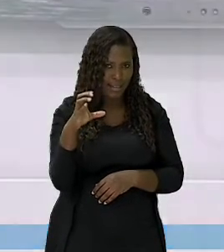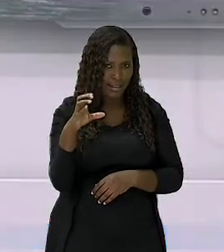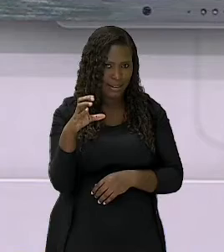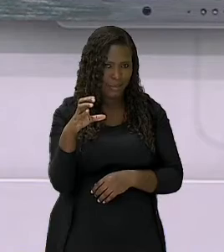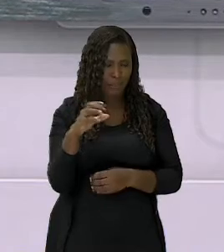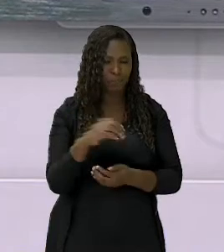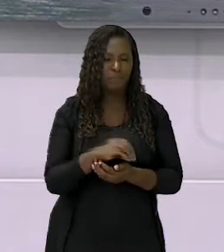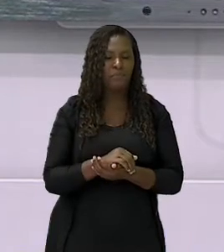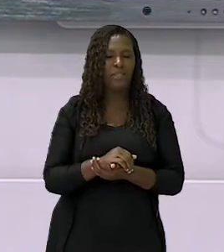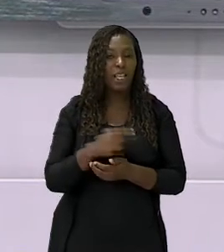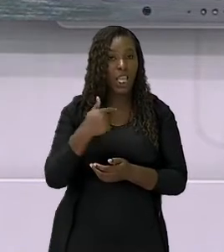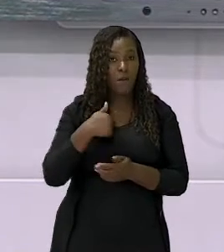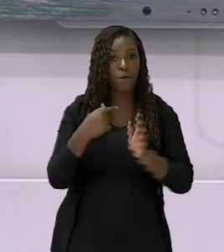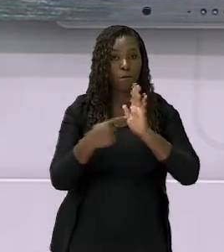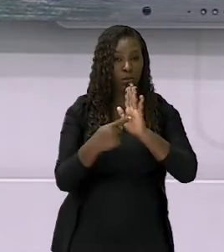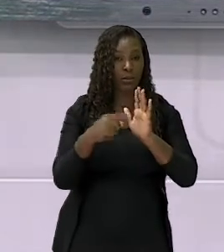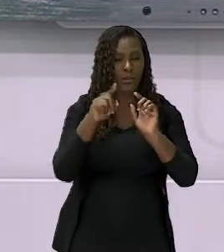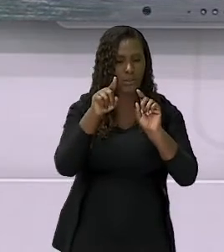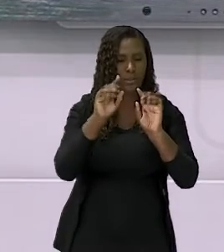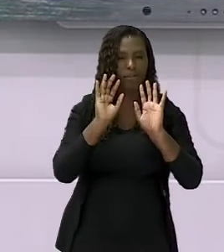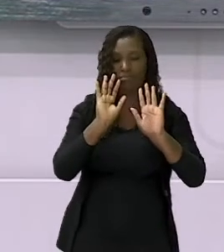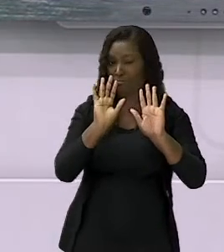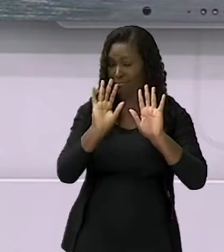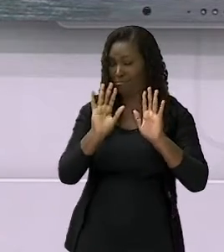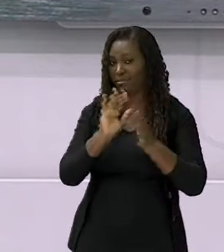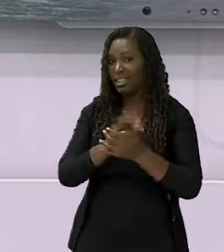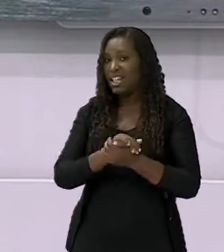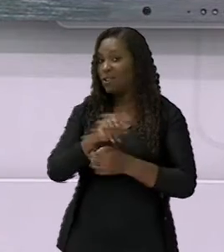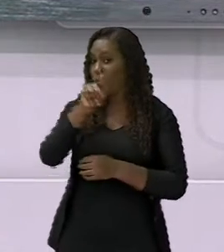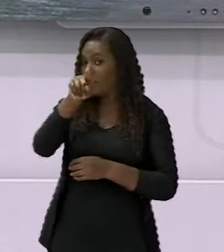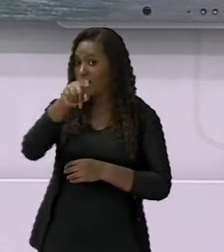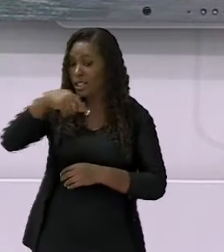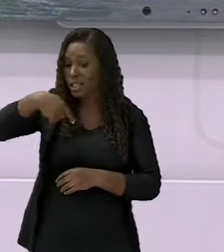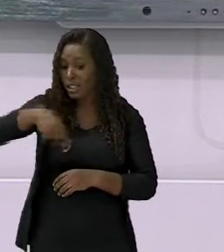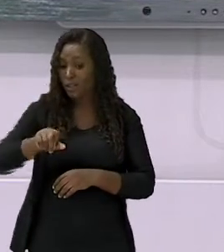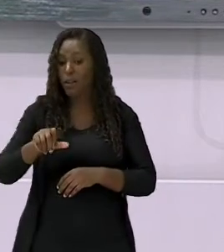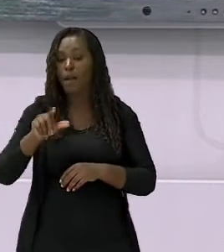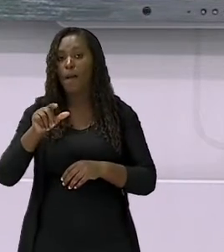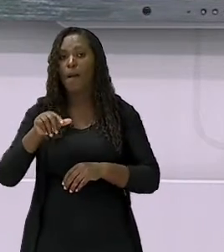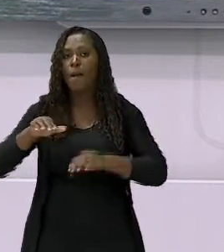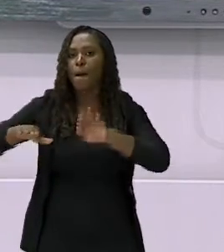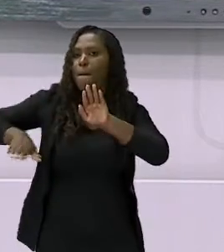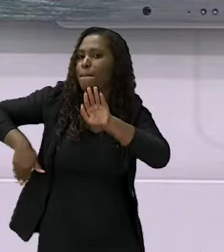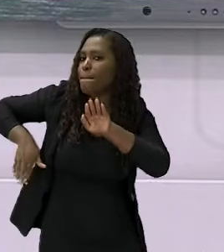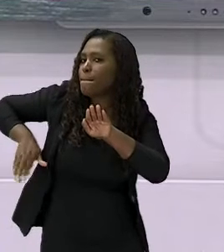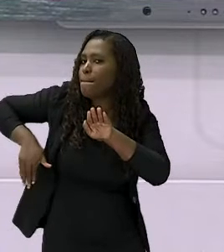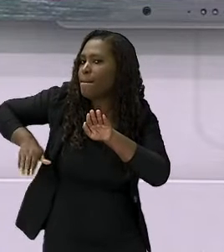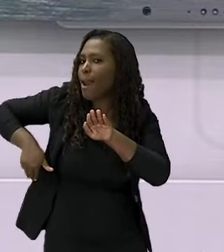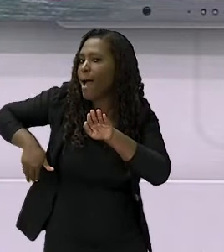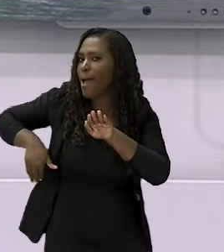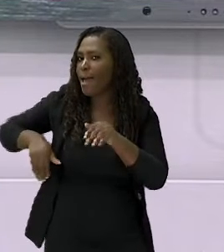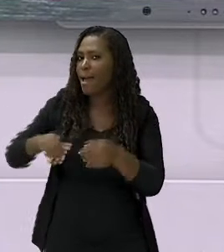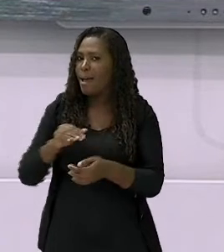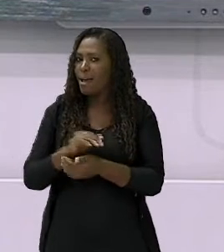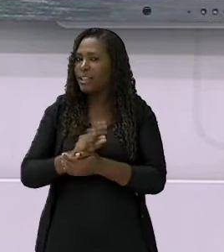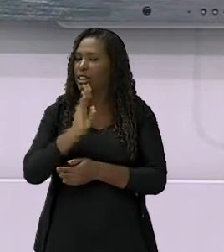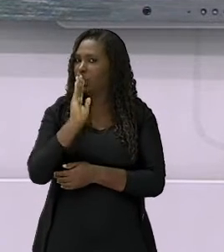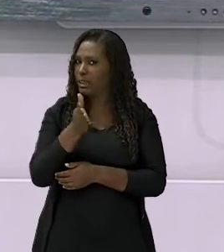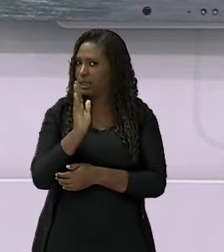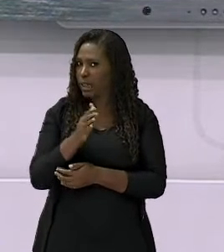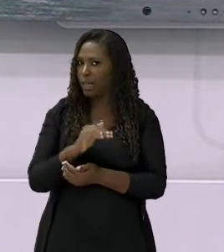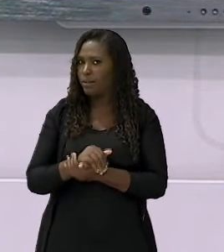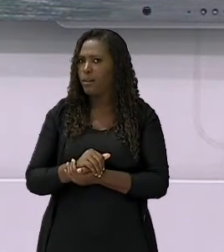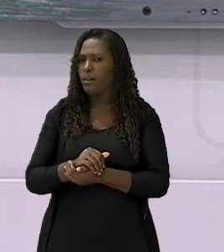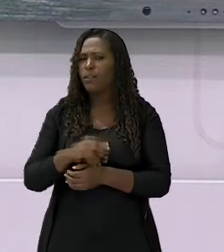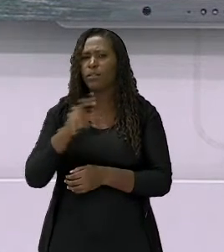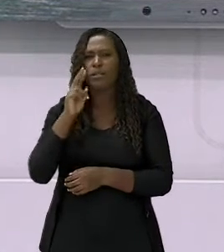praia, você que já esteve no mar, já esteve na praia, você olha para o horizonte, você vê